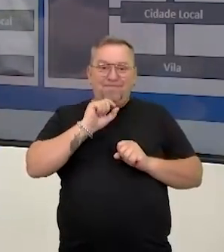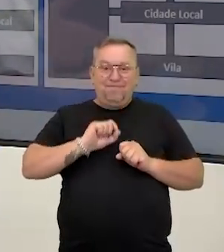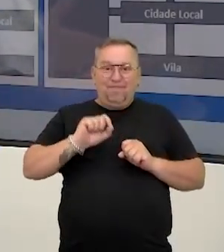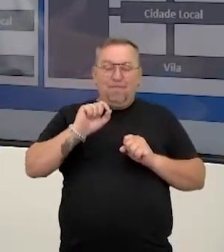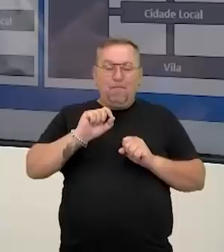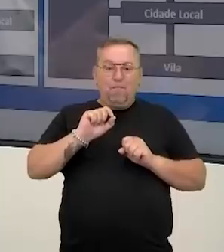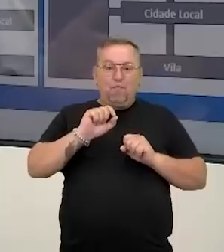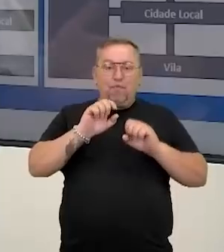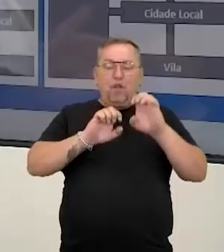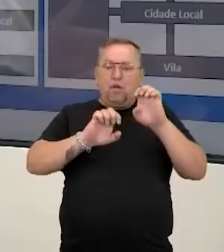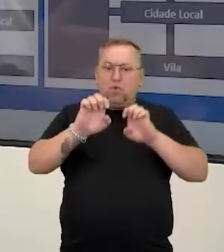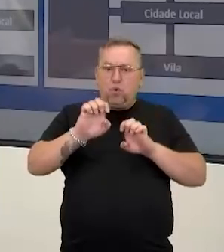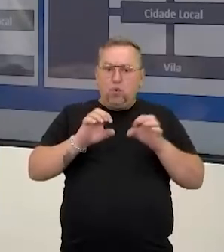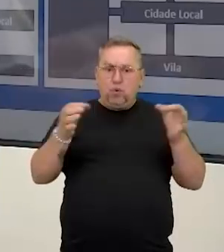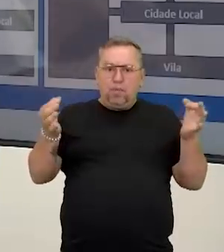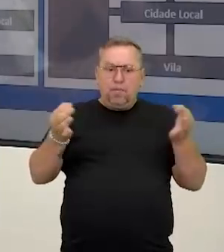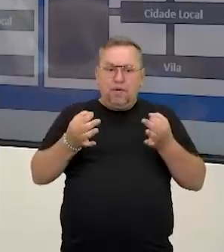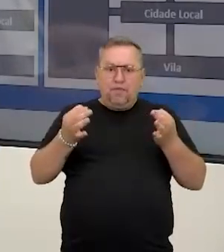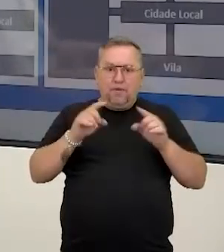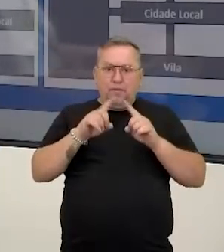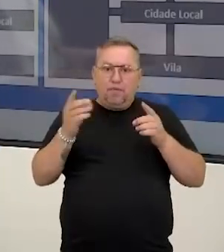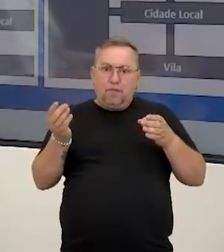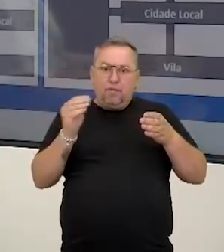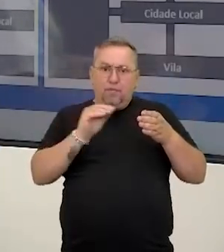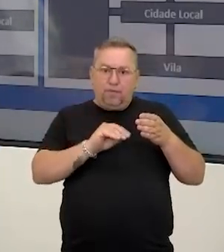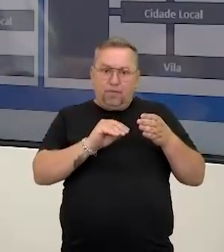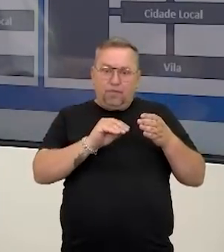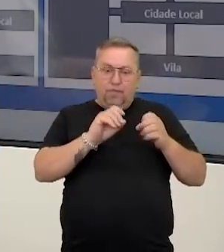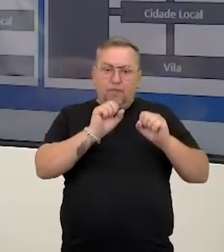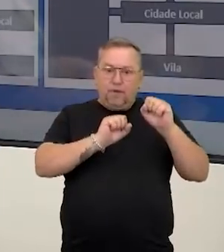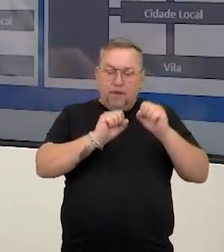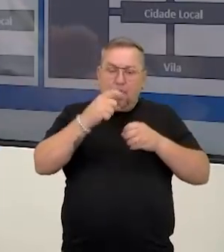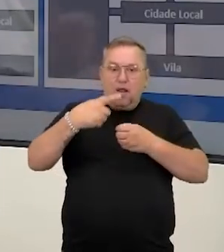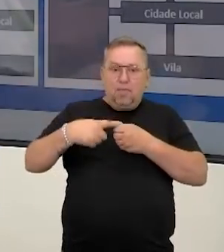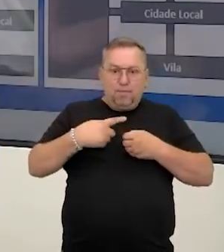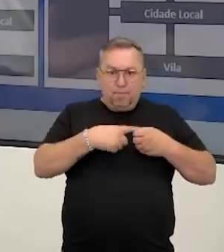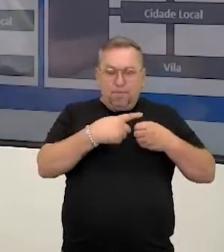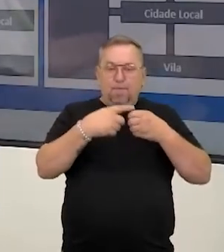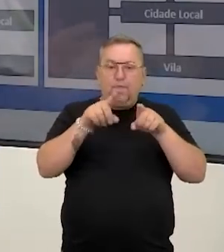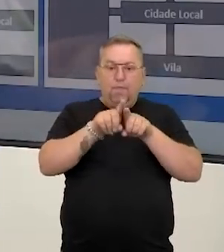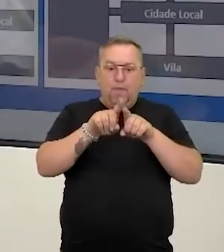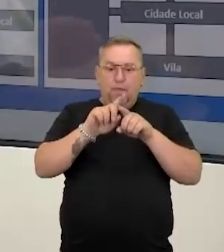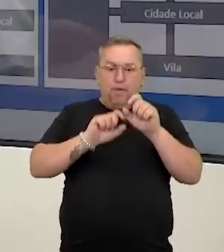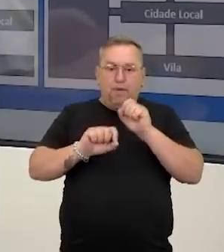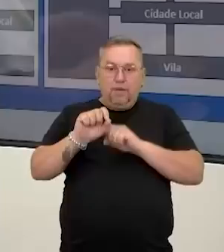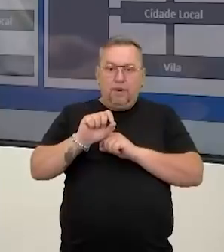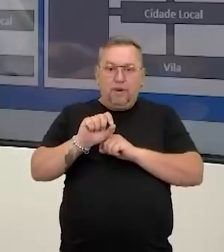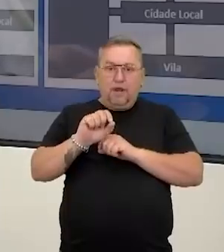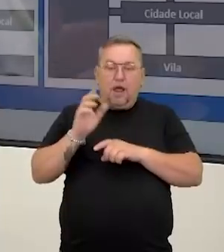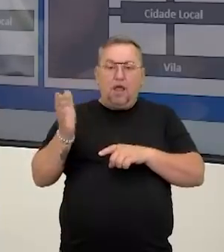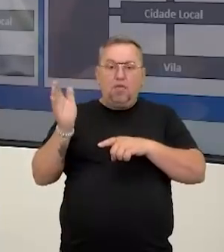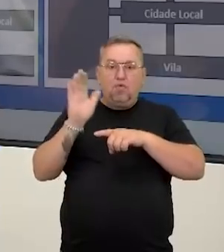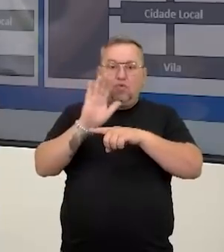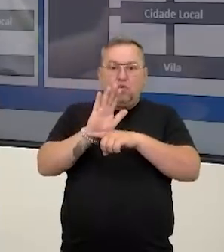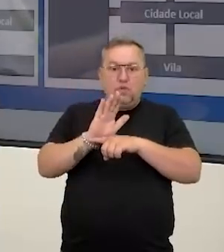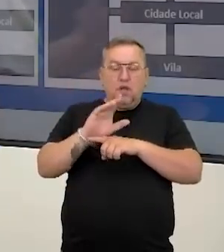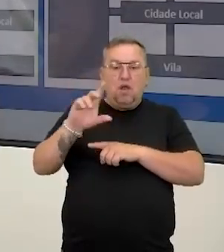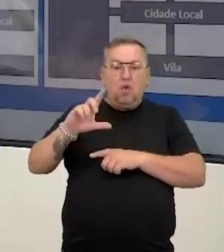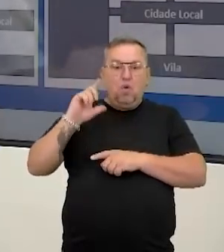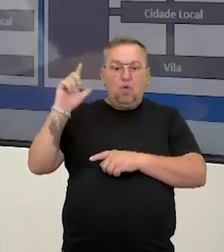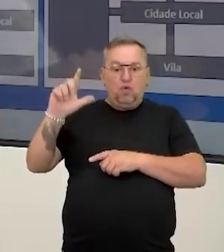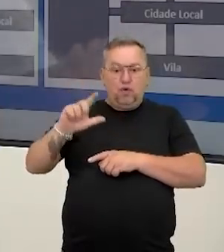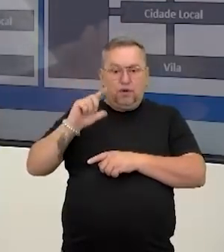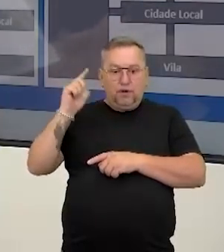uma infraestrutura, né, para se colocar nessa cidade e, consequentemente, né, favorecer, né, a